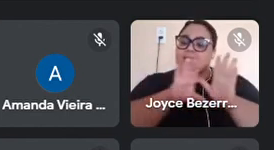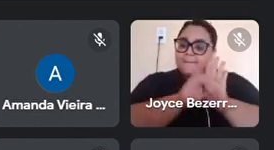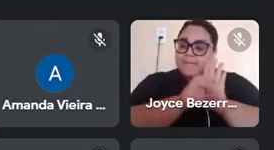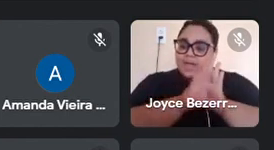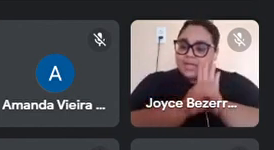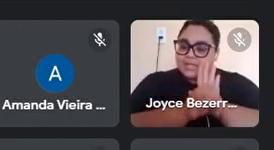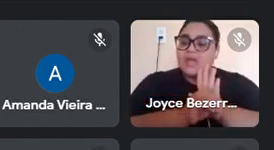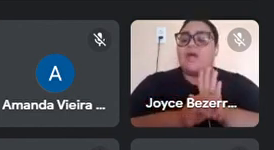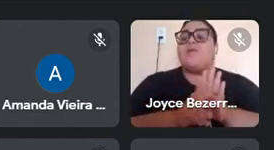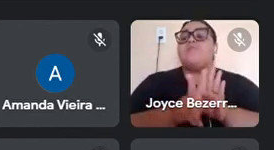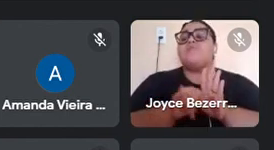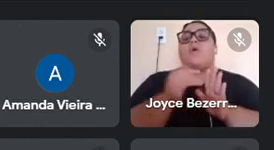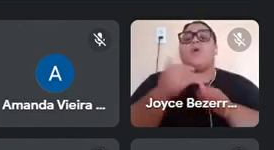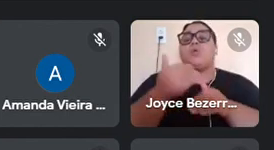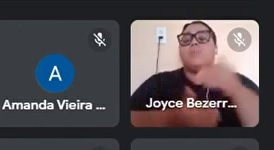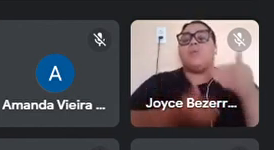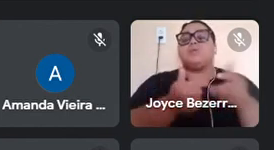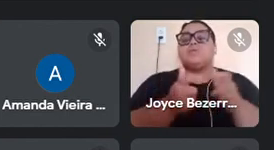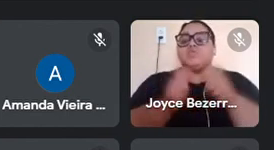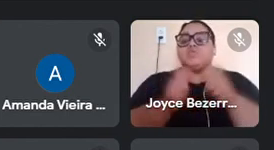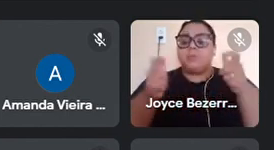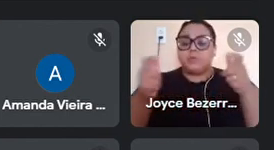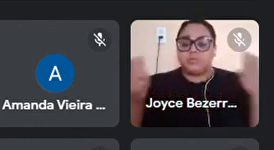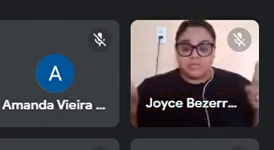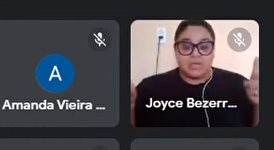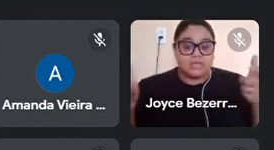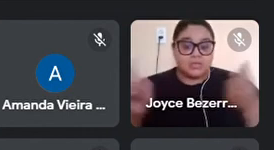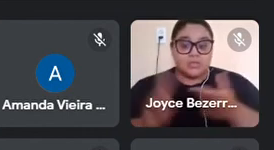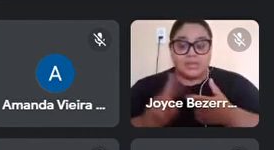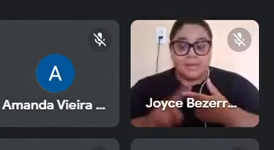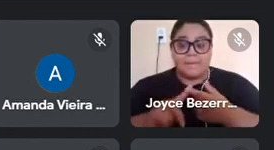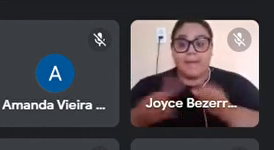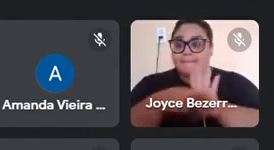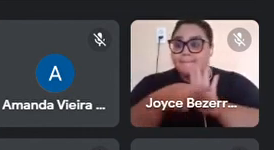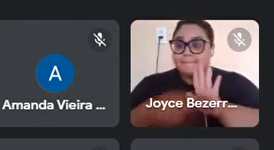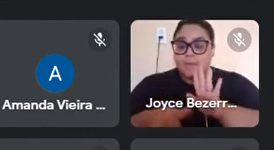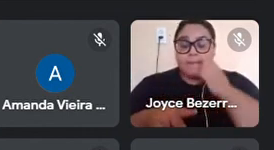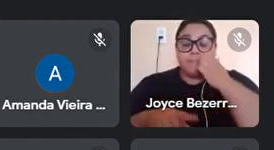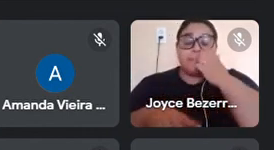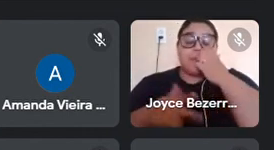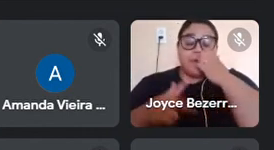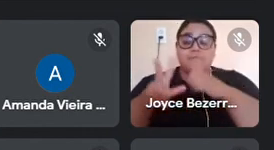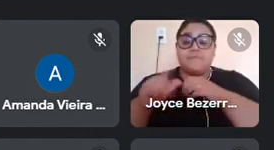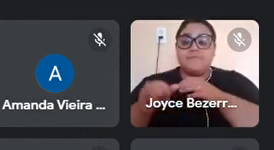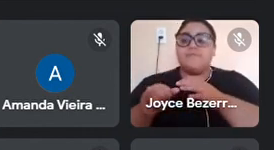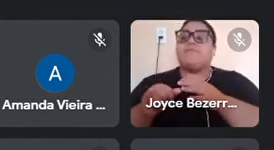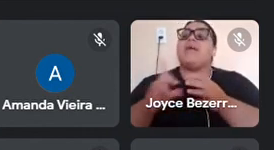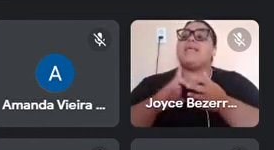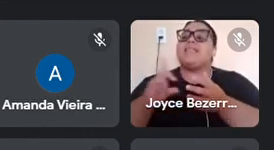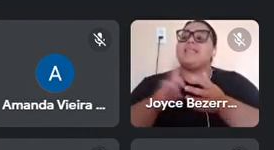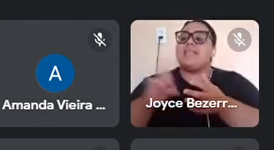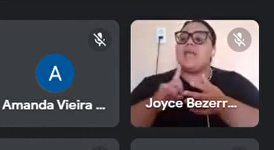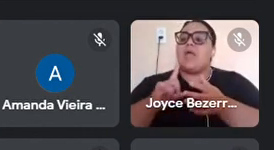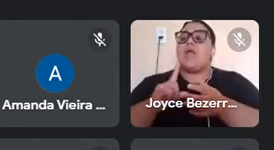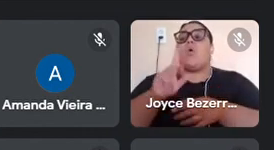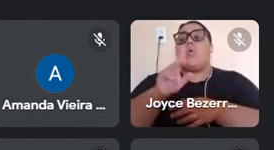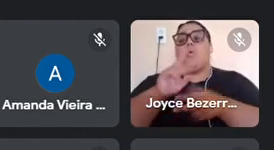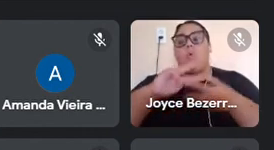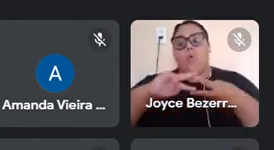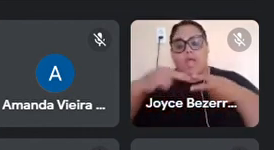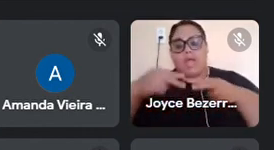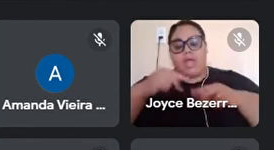no processo de multiplicação, né, da genética, vai transcrever o DNA em RNA, esse RNA vai ser